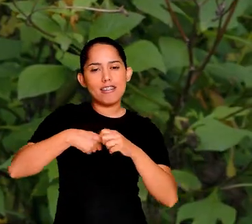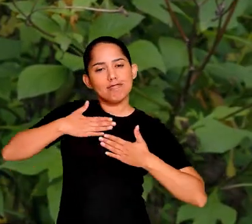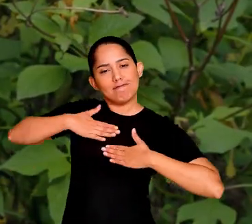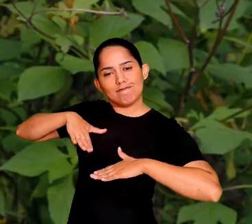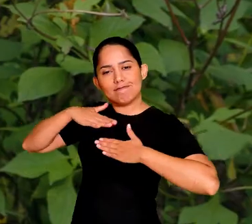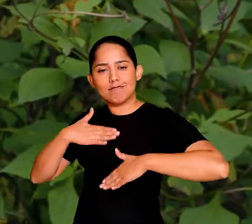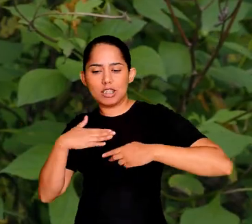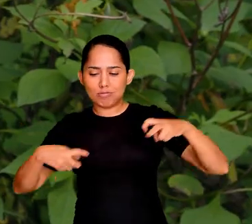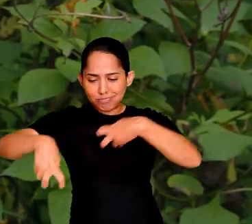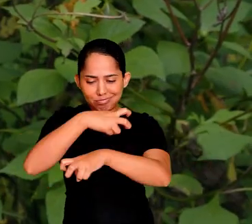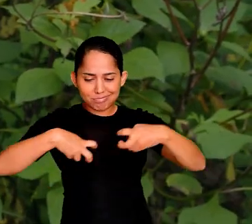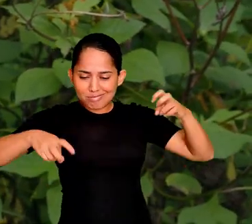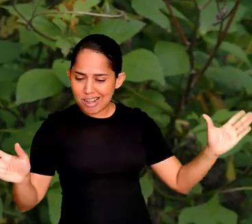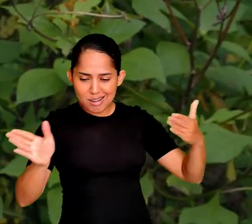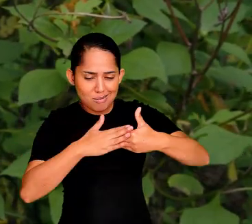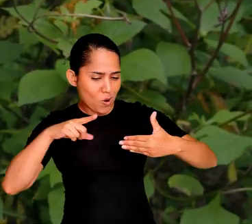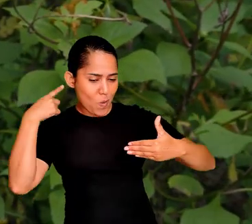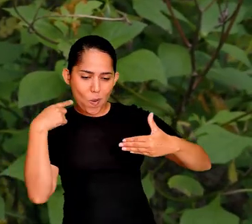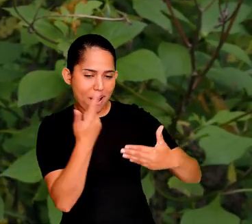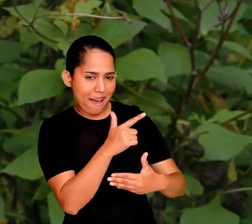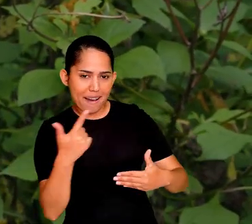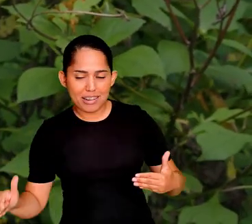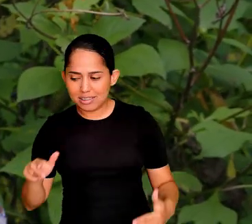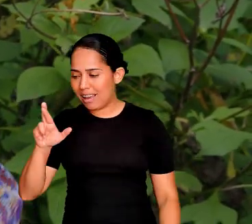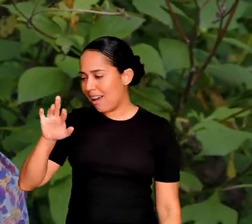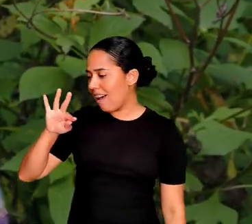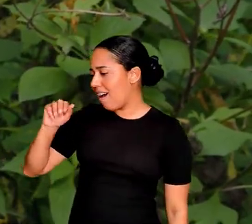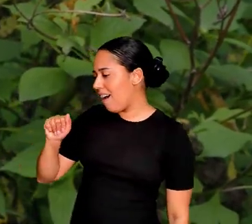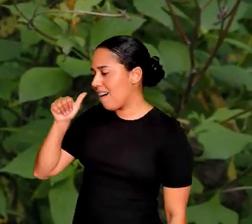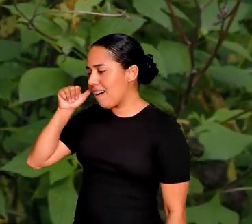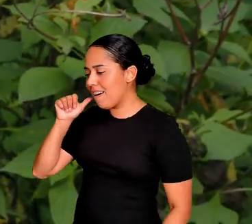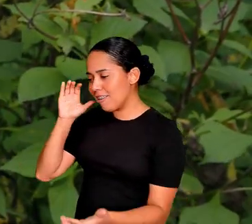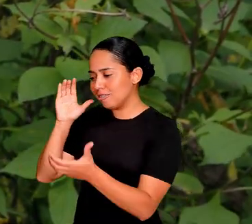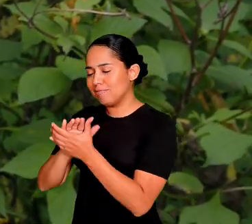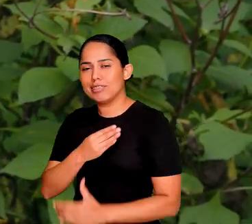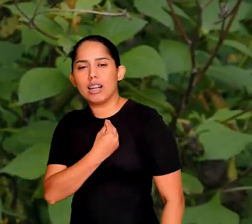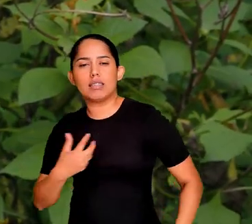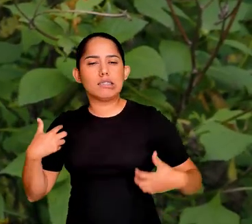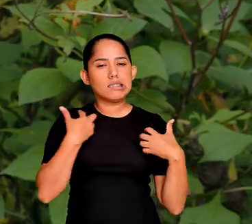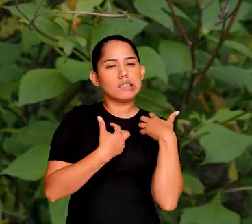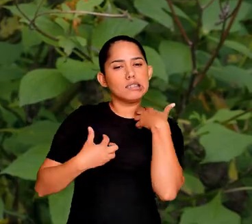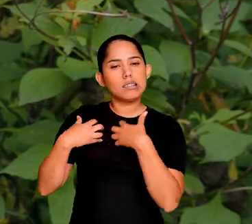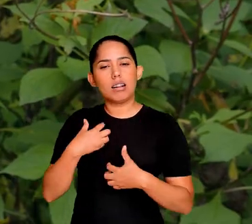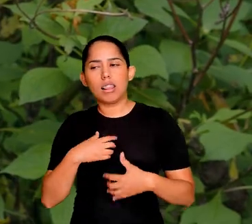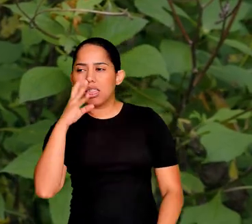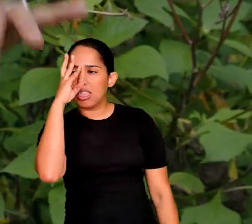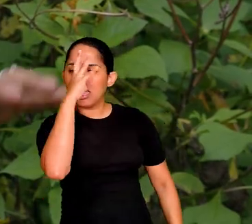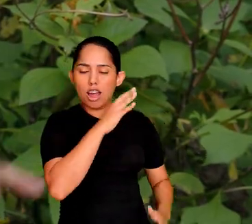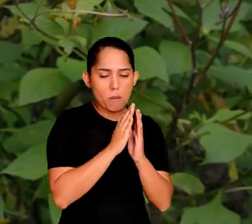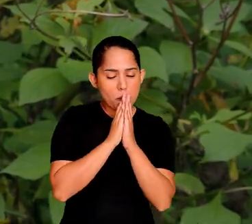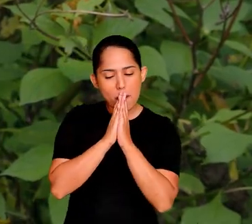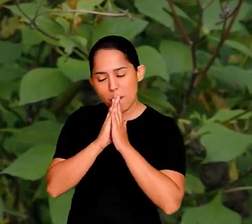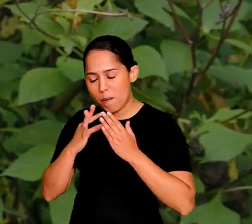sossegado, cria seu gado solto porque não é louco de confinar. Sua mulher Rita é tão aflita, Vive no lar, distrai-se